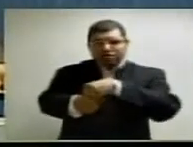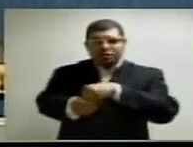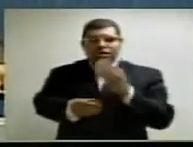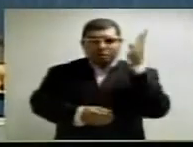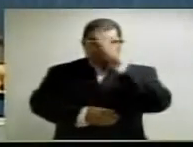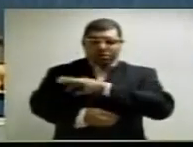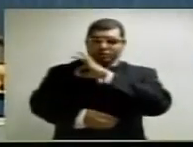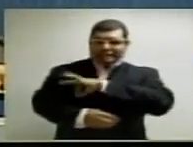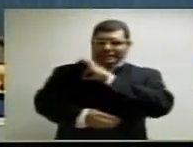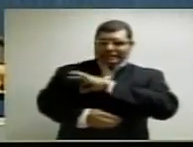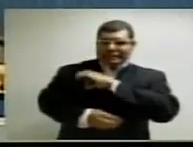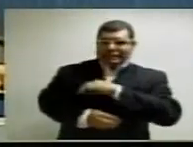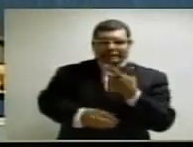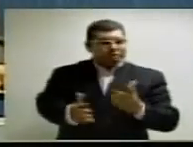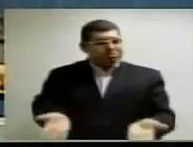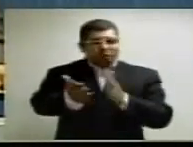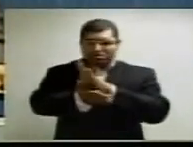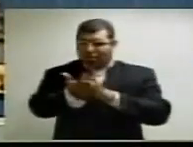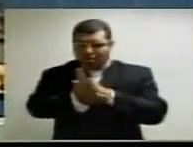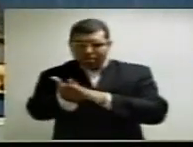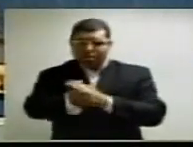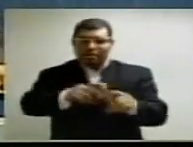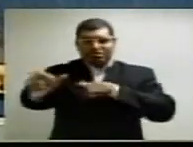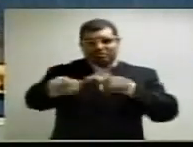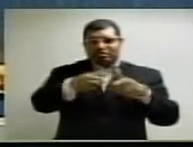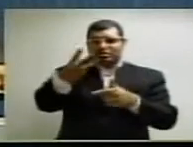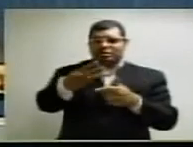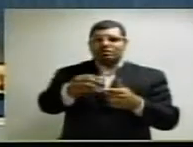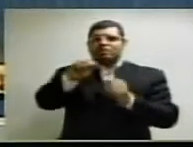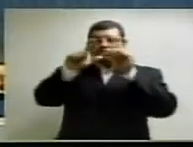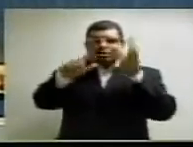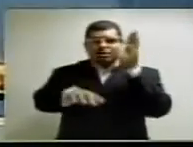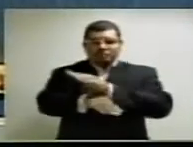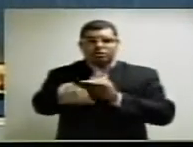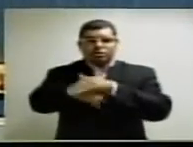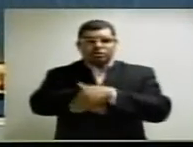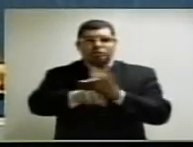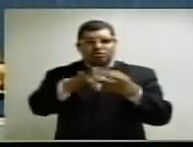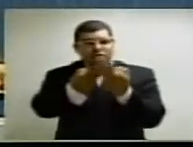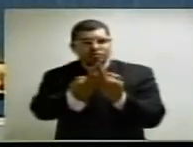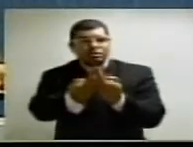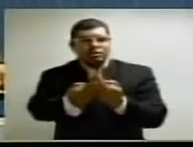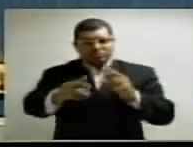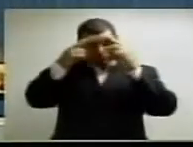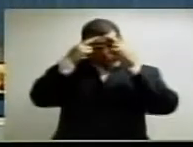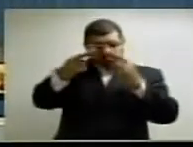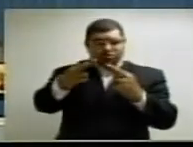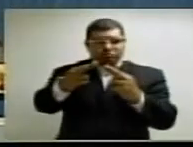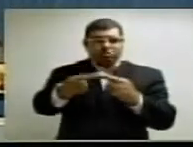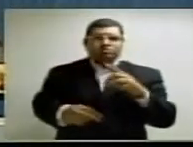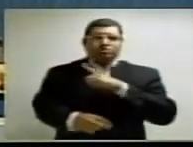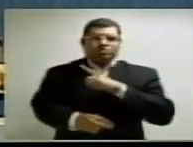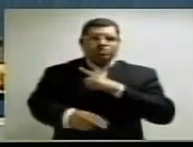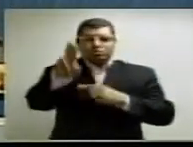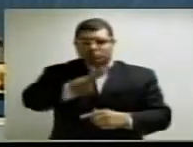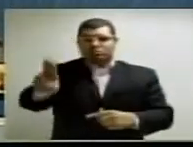mal remunerado, desestimulado, tendo que trabalhar em 3 turnos para cuidar da sua família com dignidade, tendo